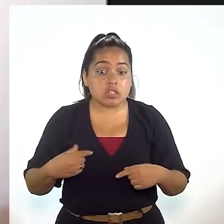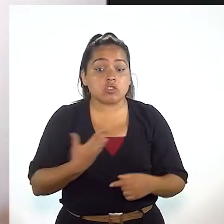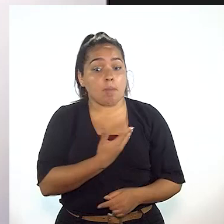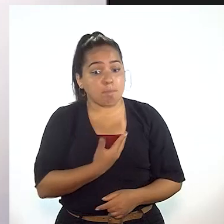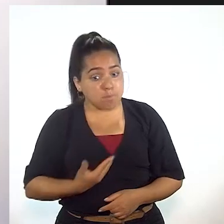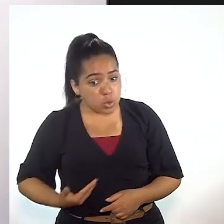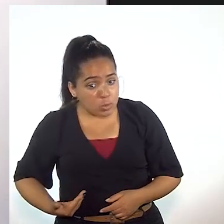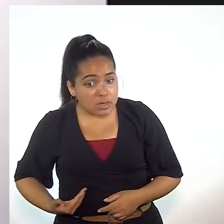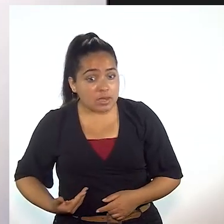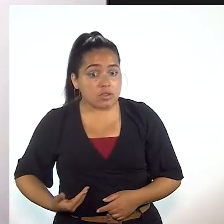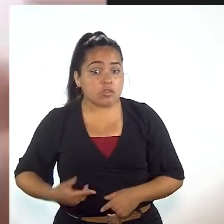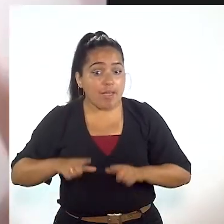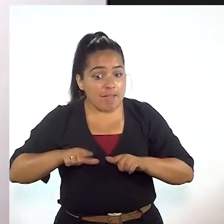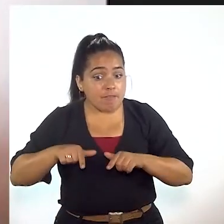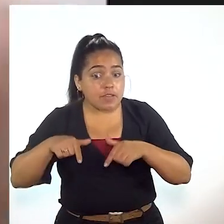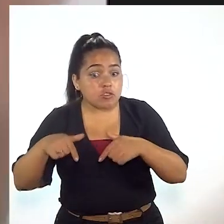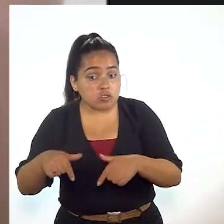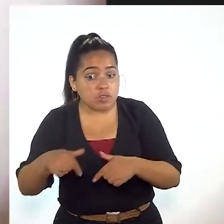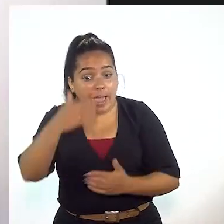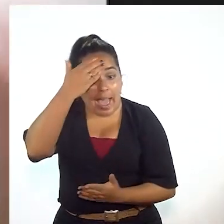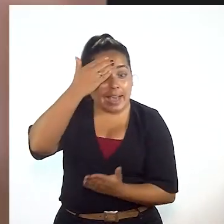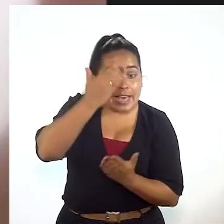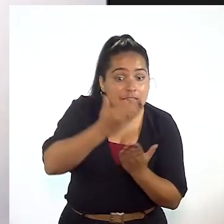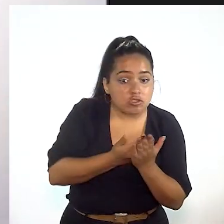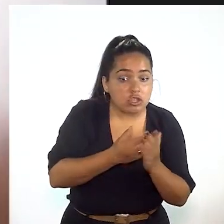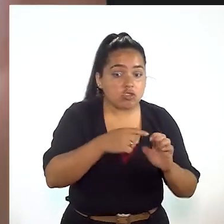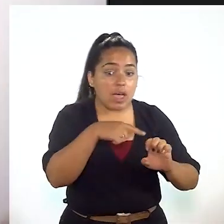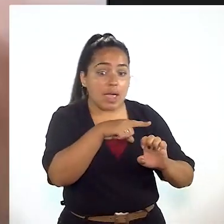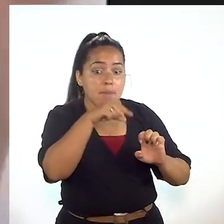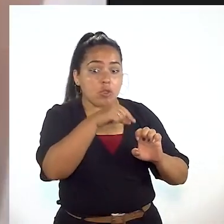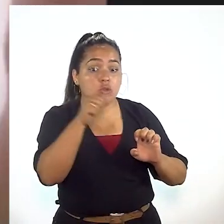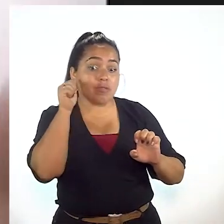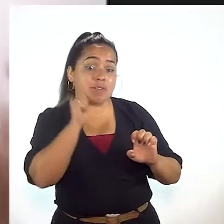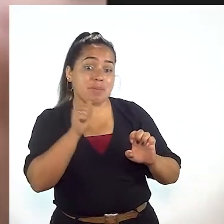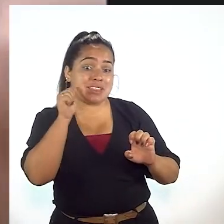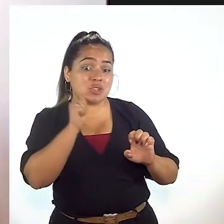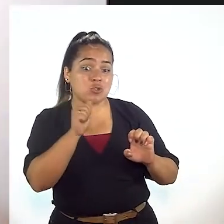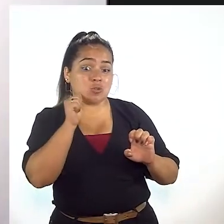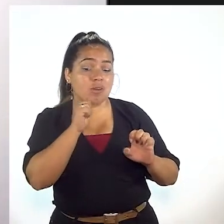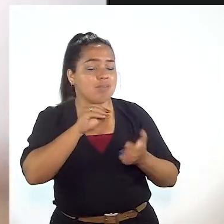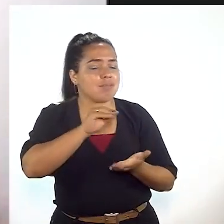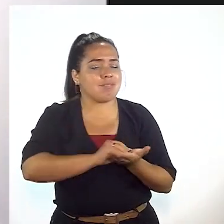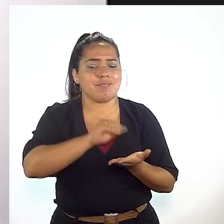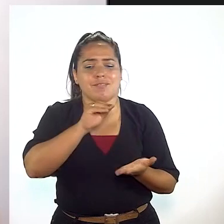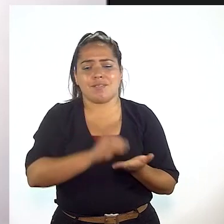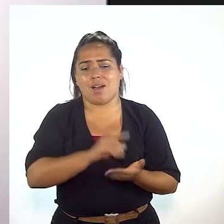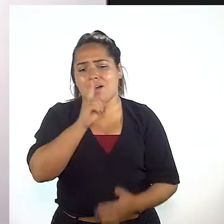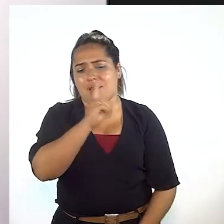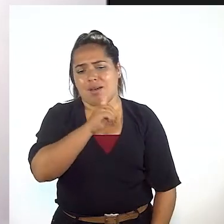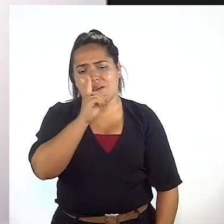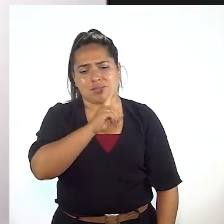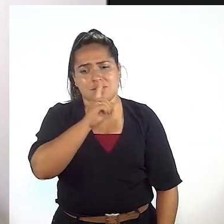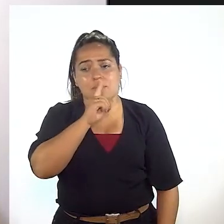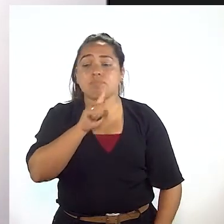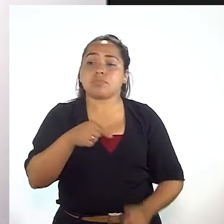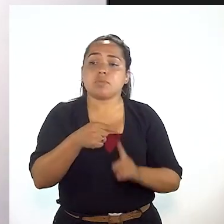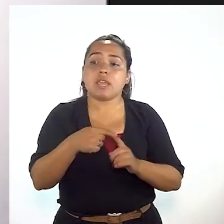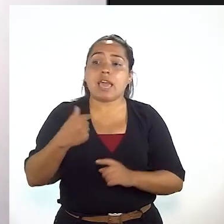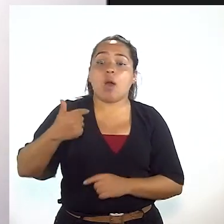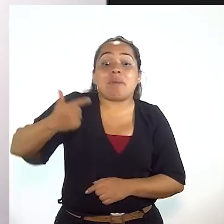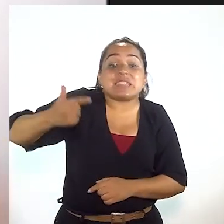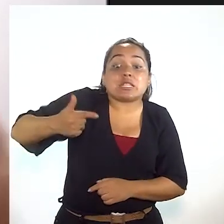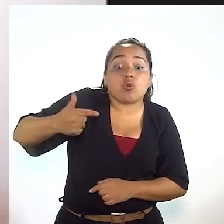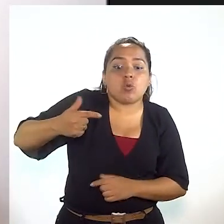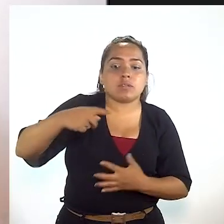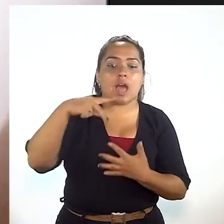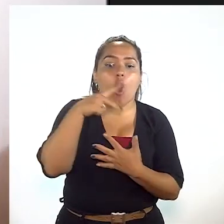para o nosso país, ter políticas públicas efetivas e, de fato, que acreditem no empreendedorismo feminino. Porque, até então, é isso que